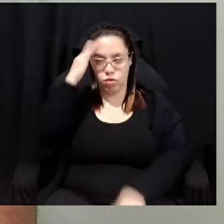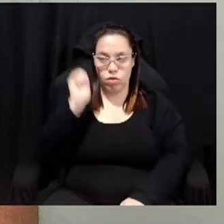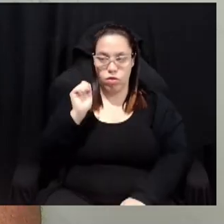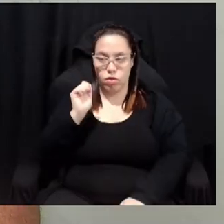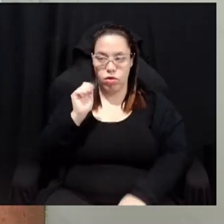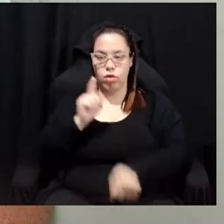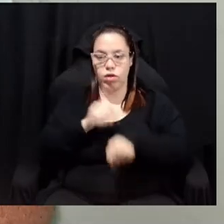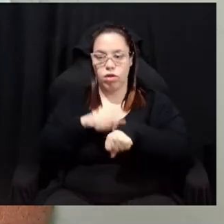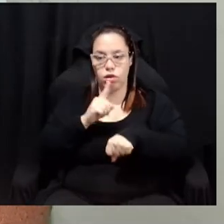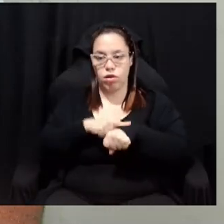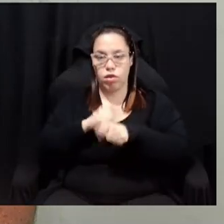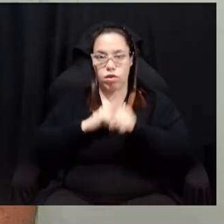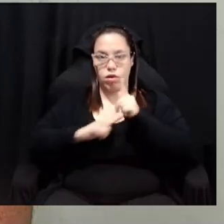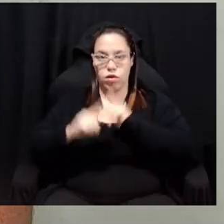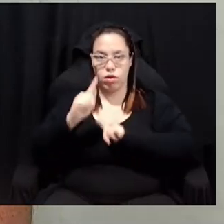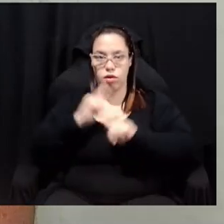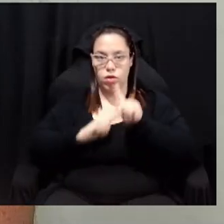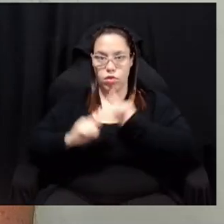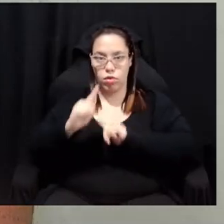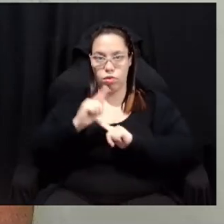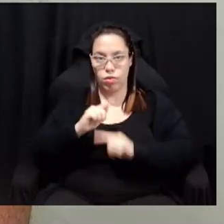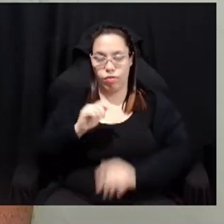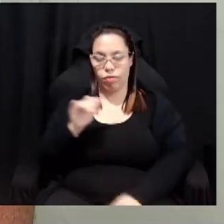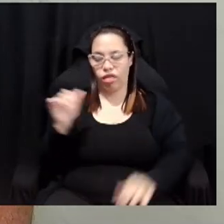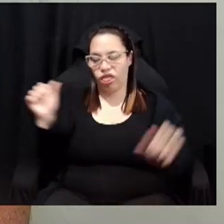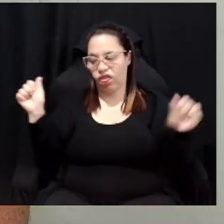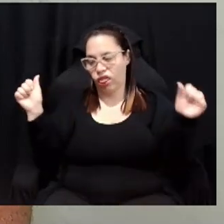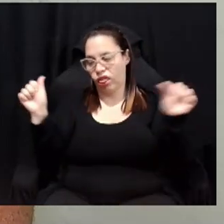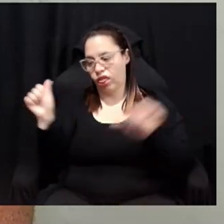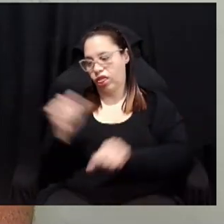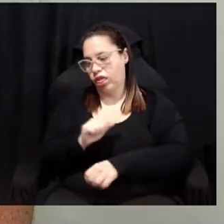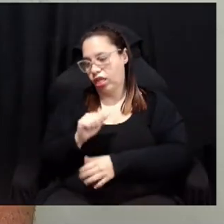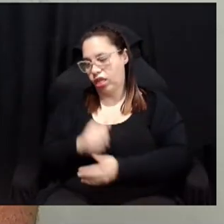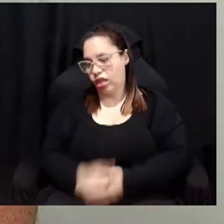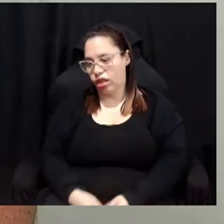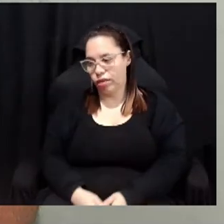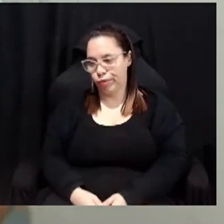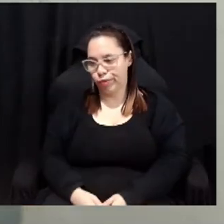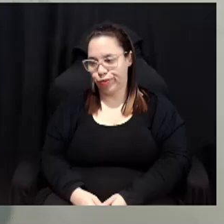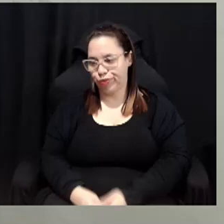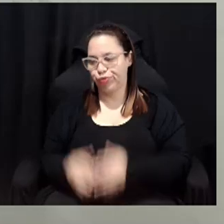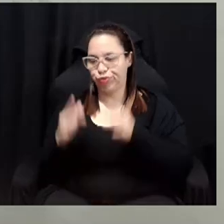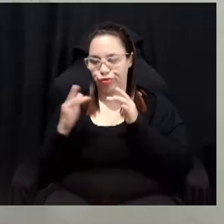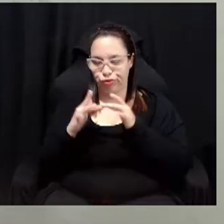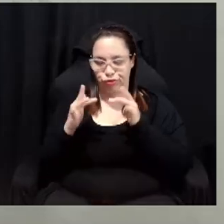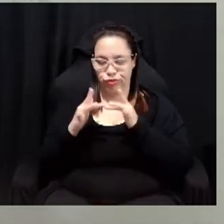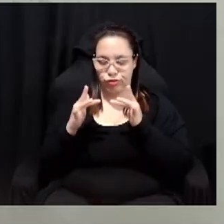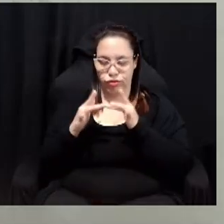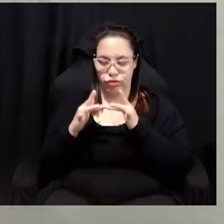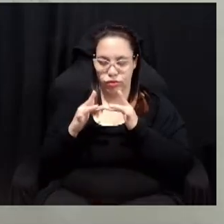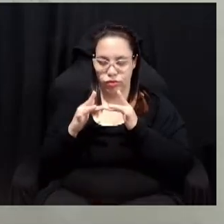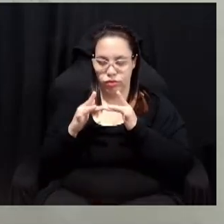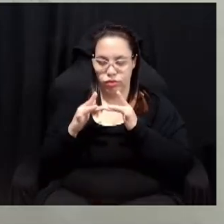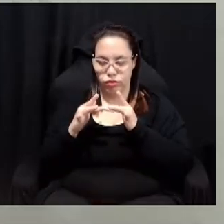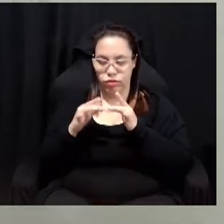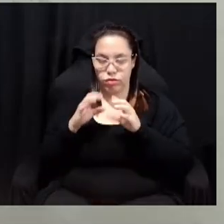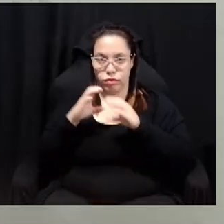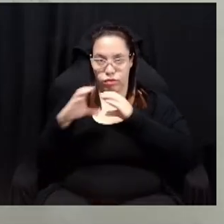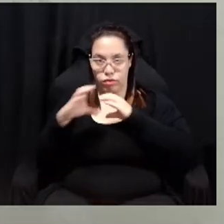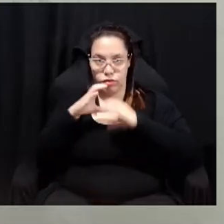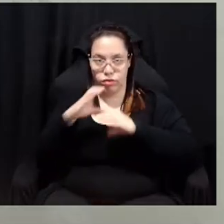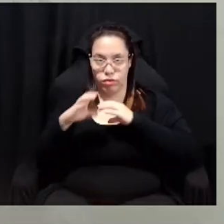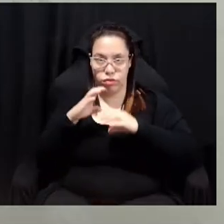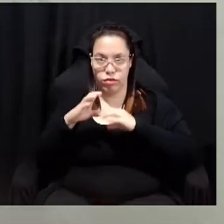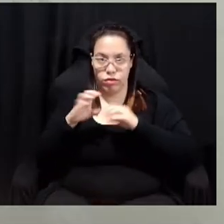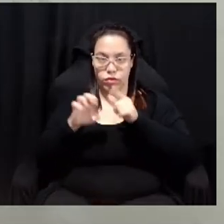gestão, porque uma das coisas piores que tem é quando a gente entra em contato por meio de um canal de comunicação que o empreendedor entregou